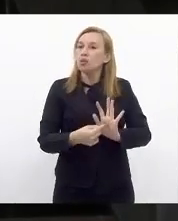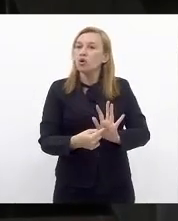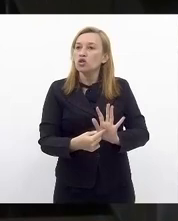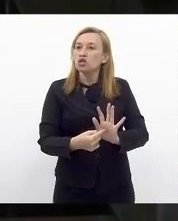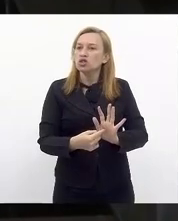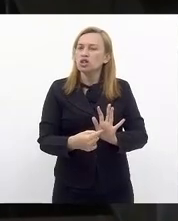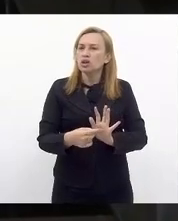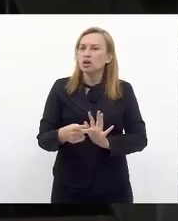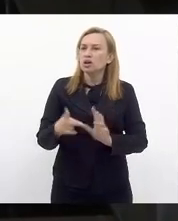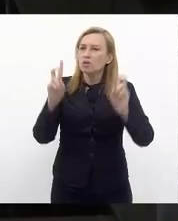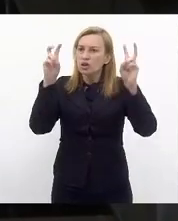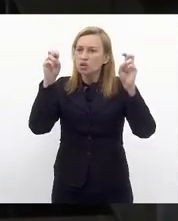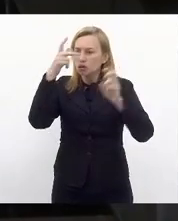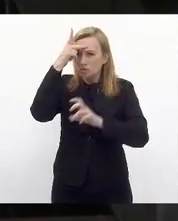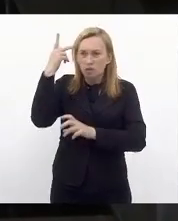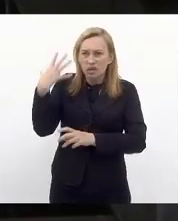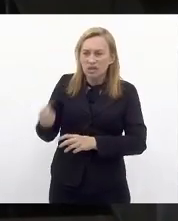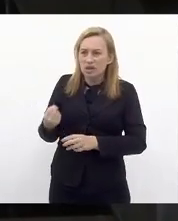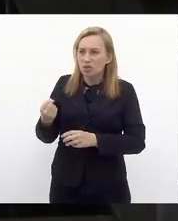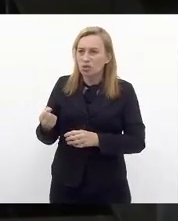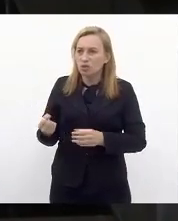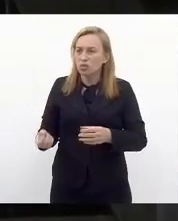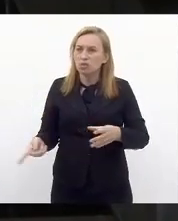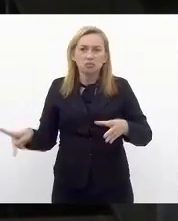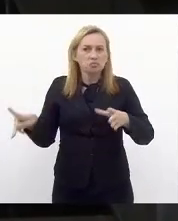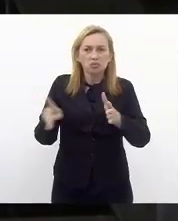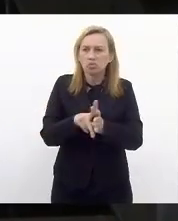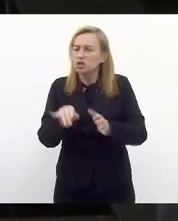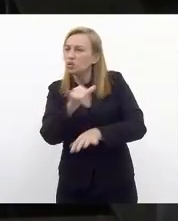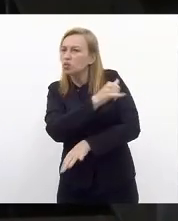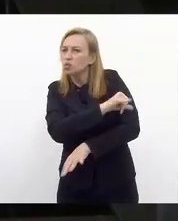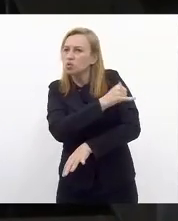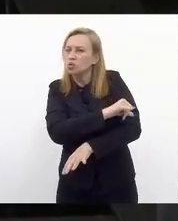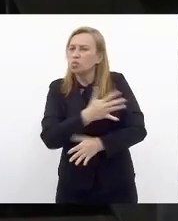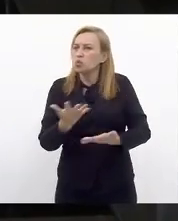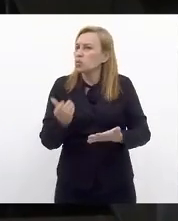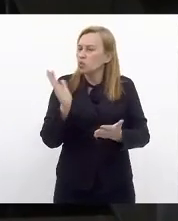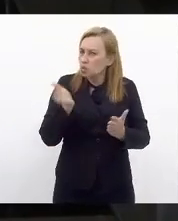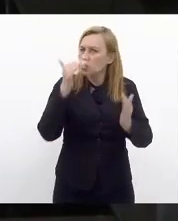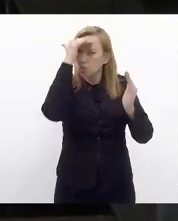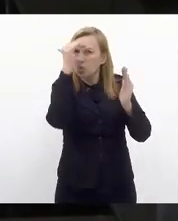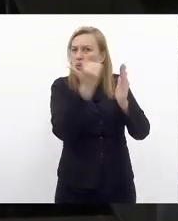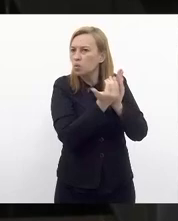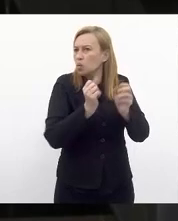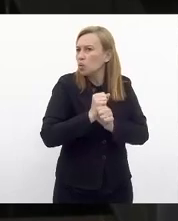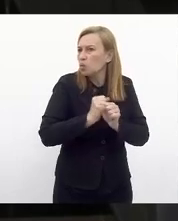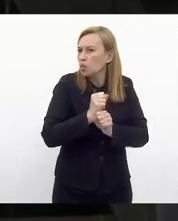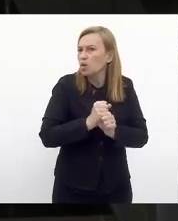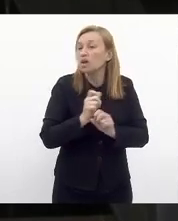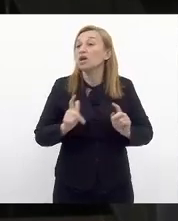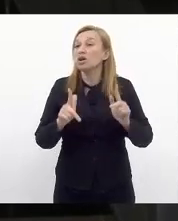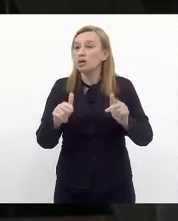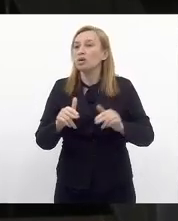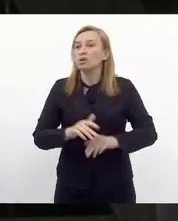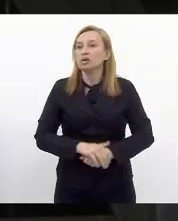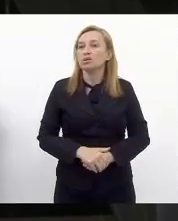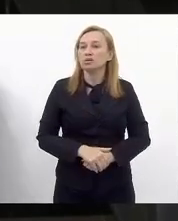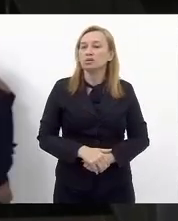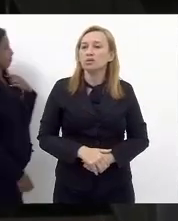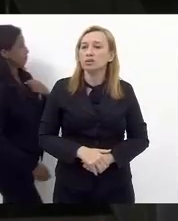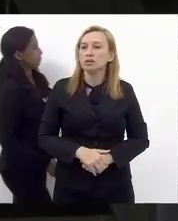intenção mas no caso do Rio de Janeiro não se aplica é porque a tabela de temporalidade as e nós algum tempo assim Como